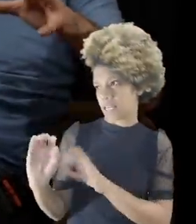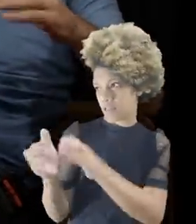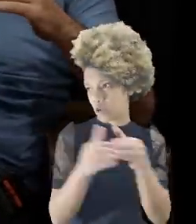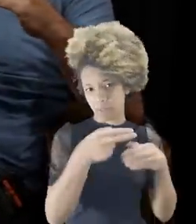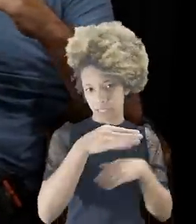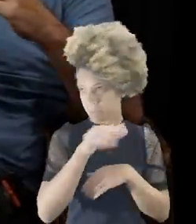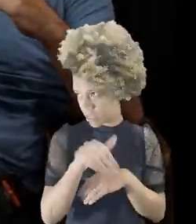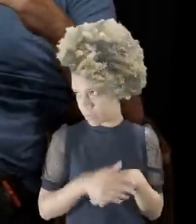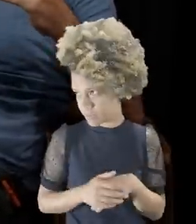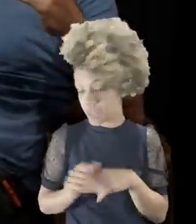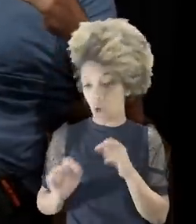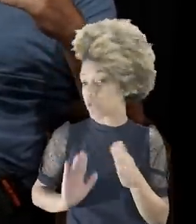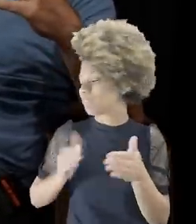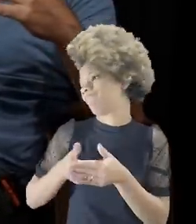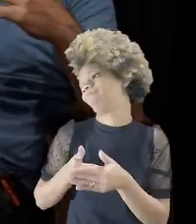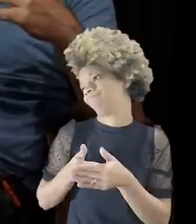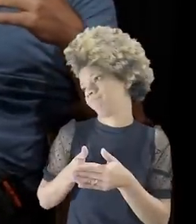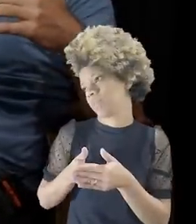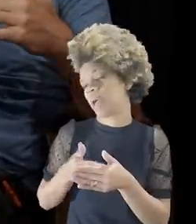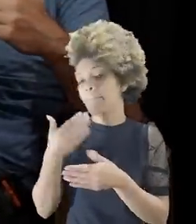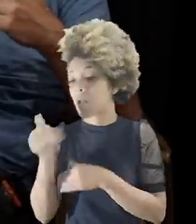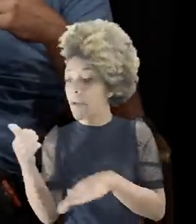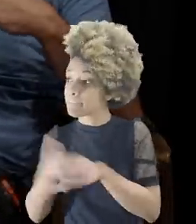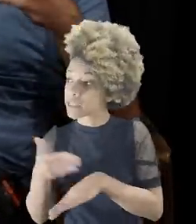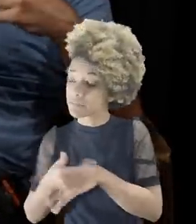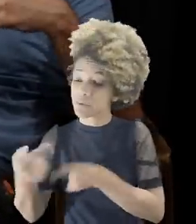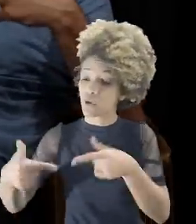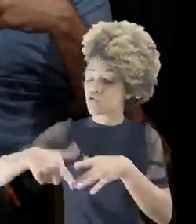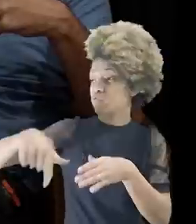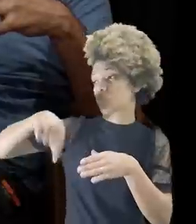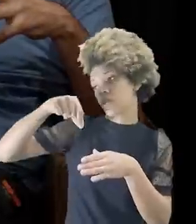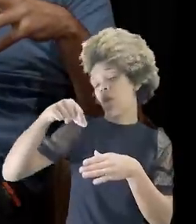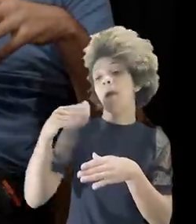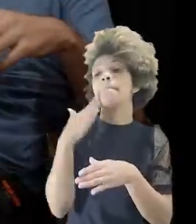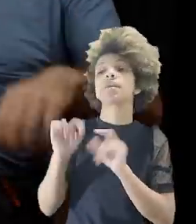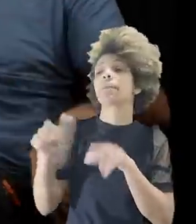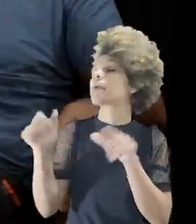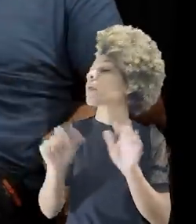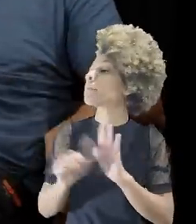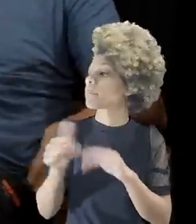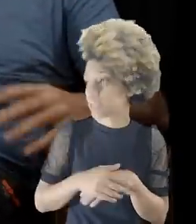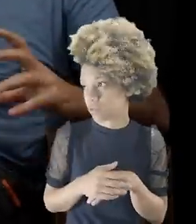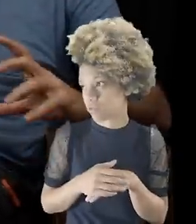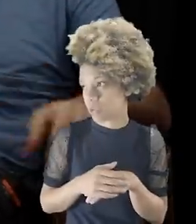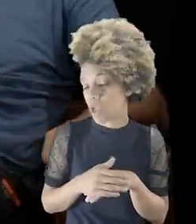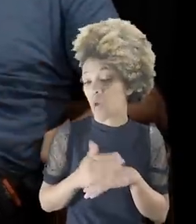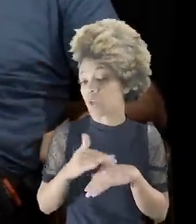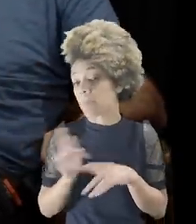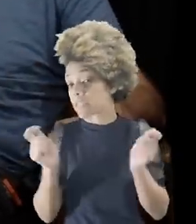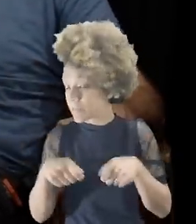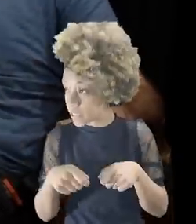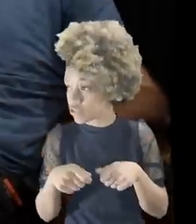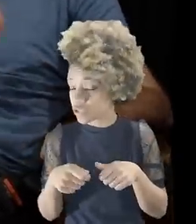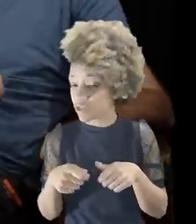30 times da NBA os que não classificaram para os playoffs eles participam de um sorteio para saber quem vai escolher primeiro mas são os que